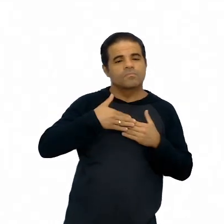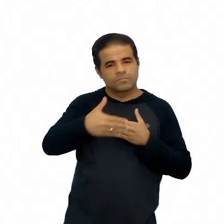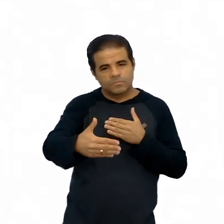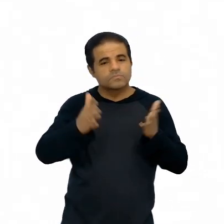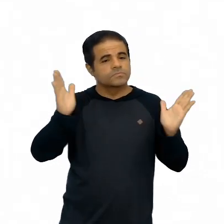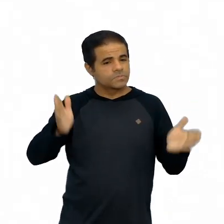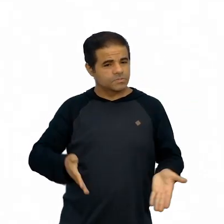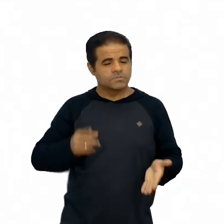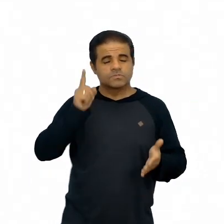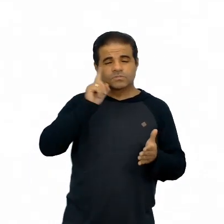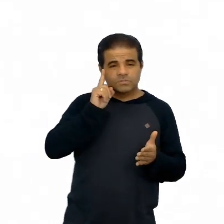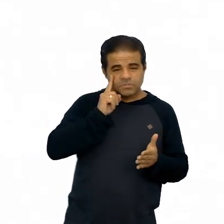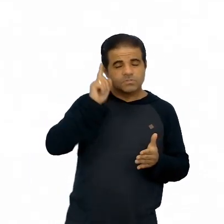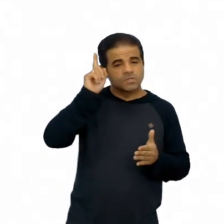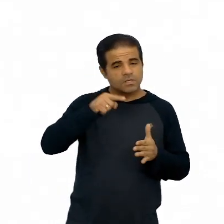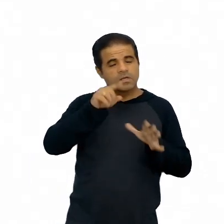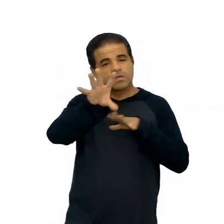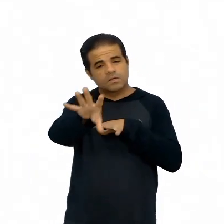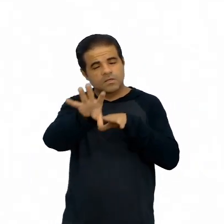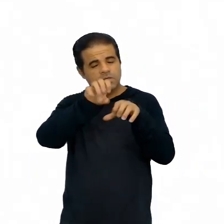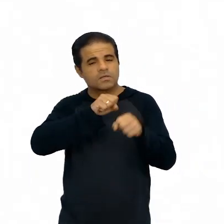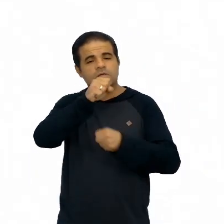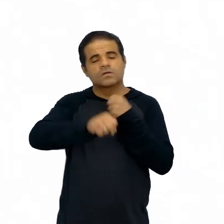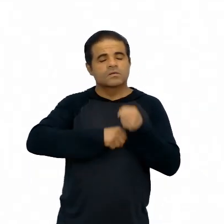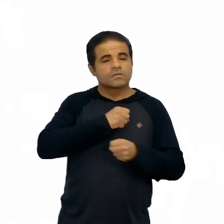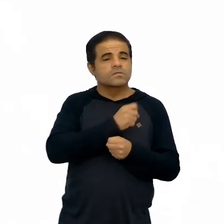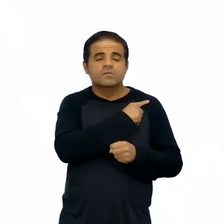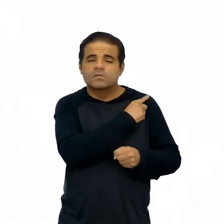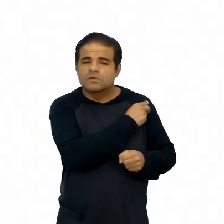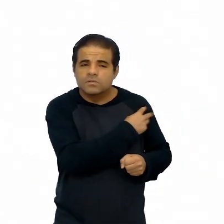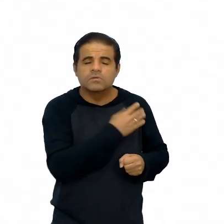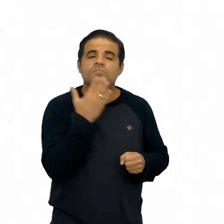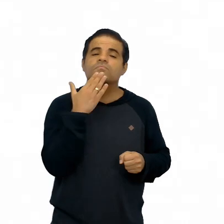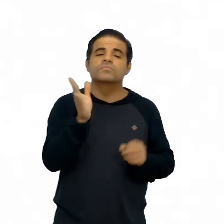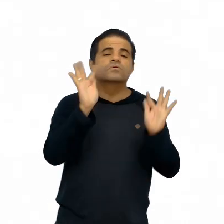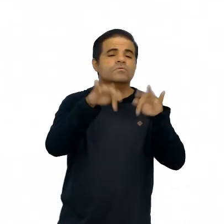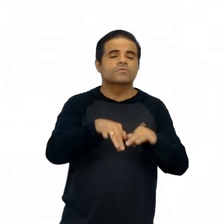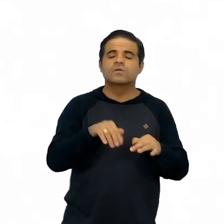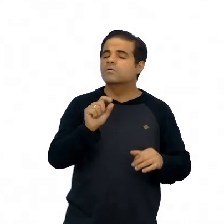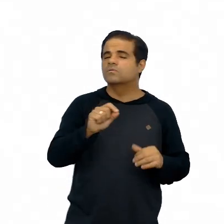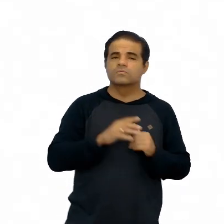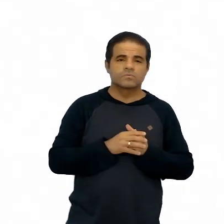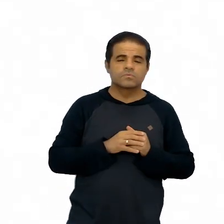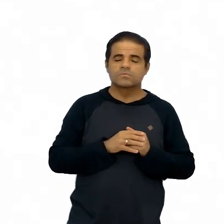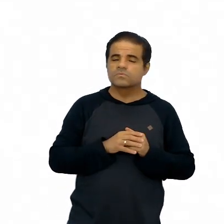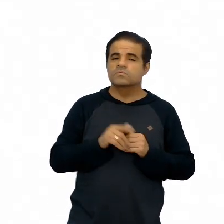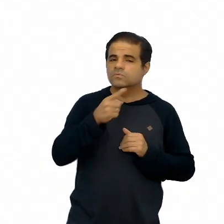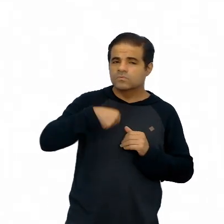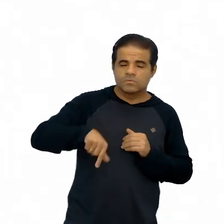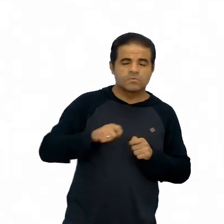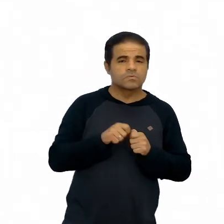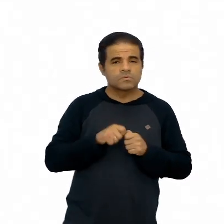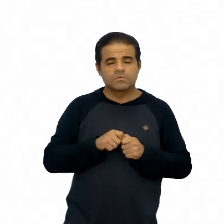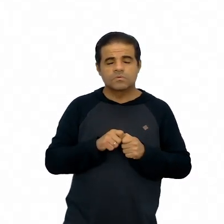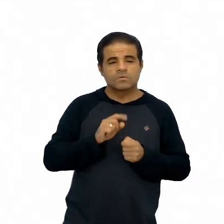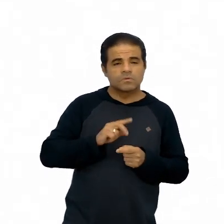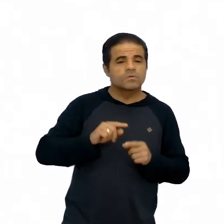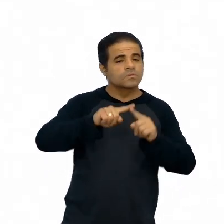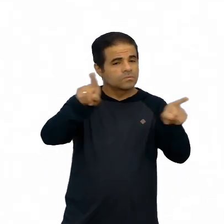nós estamos agora assistindo essa formação de ano e série. O que eu vou pedir no final, né? O que nós vamos fazer no